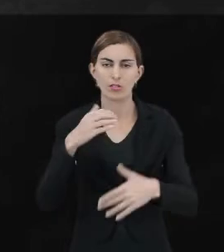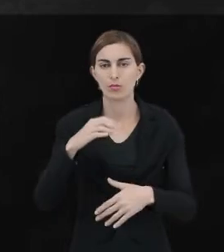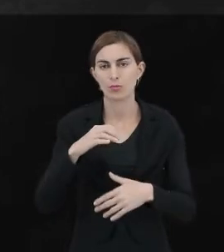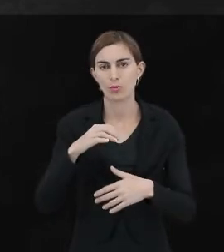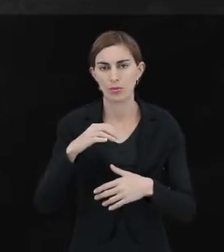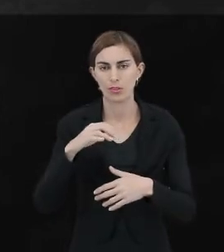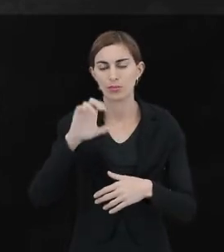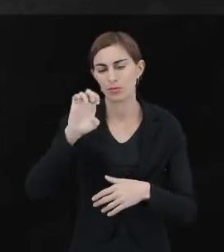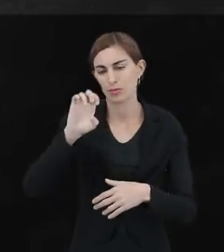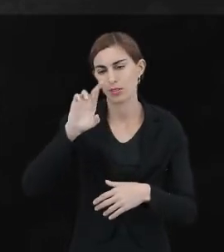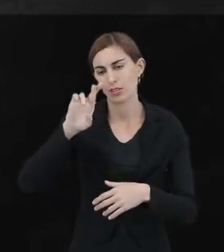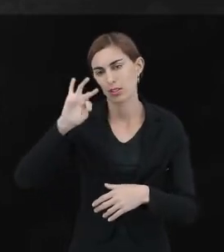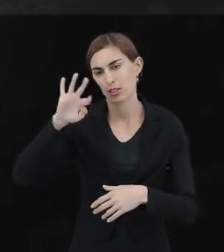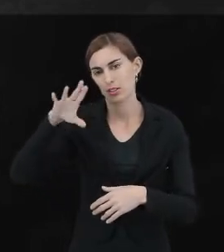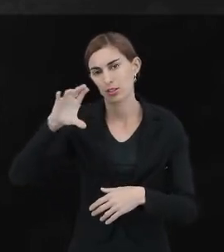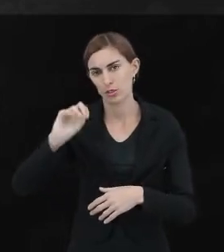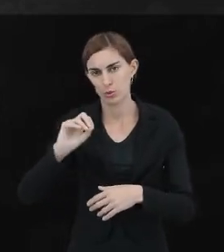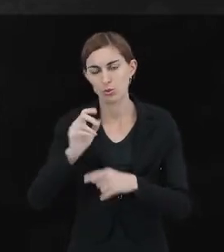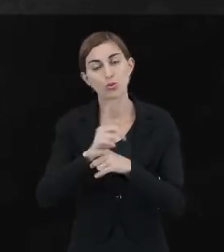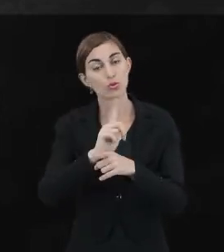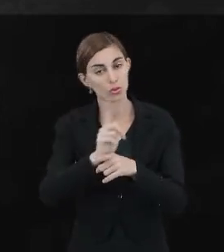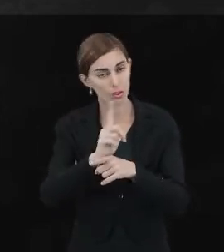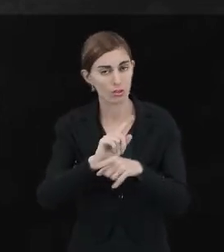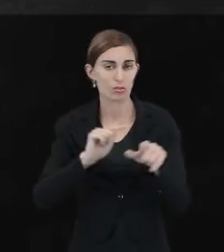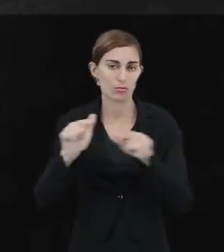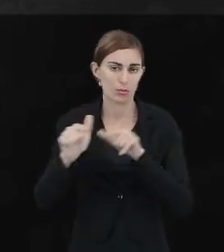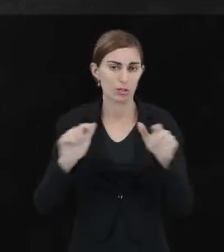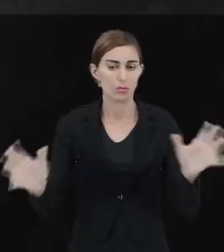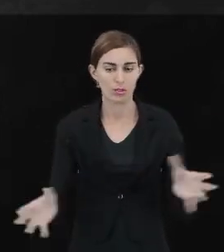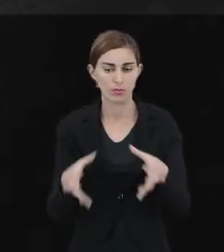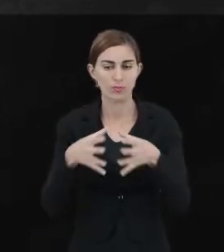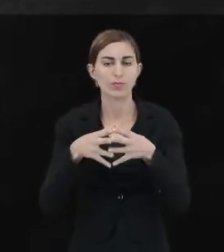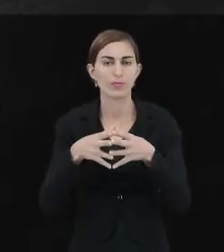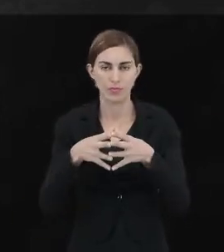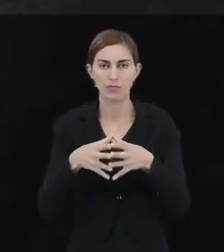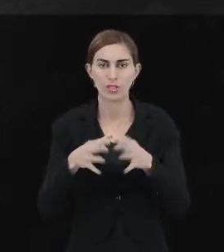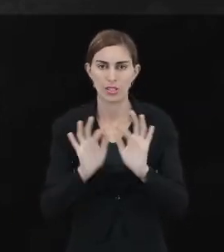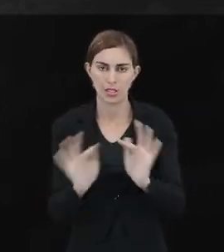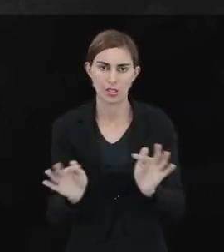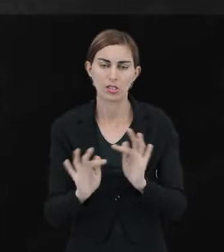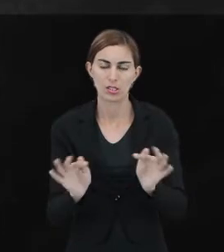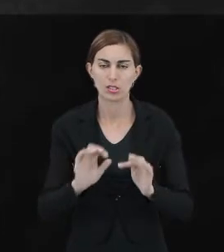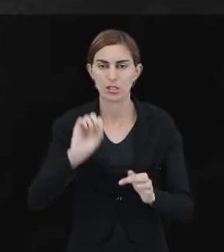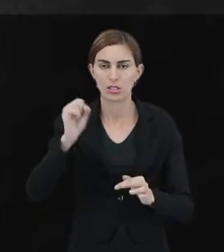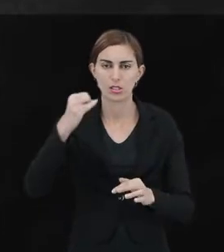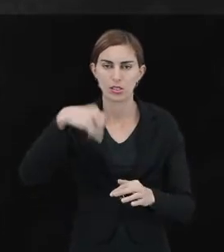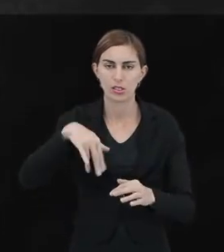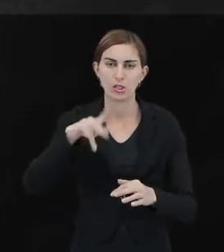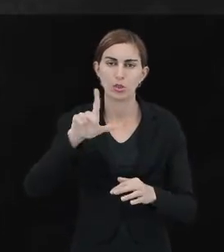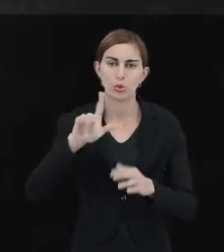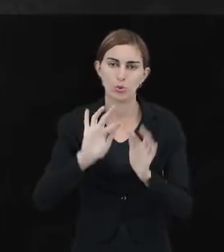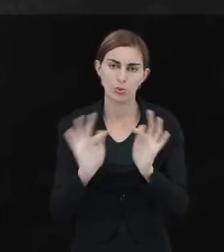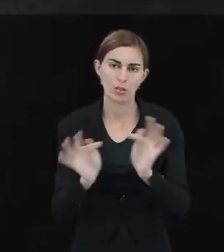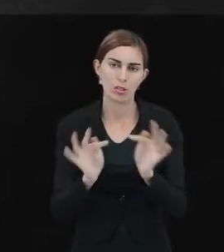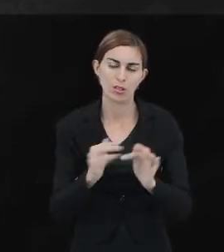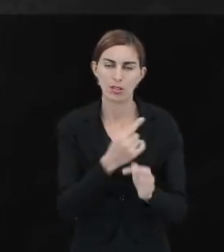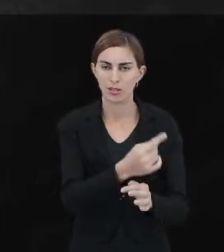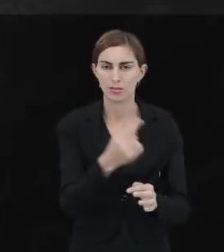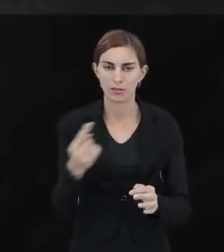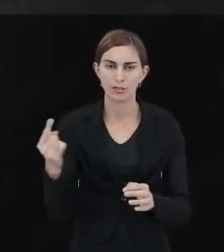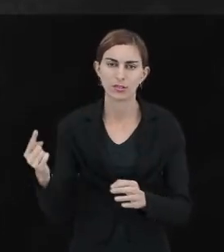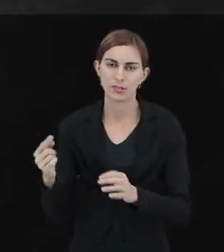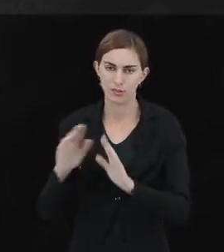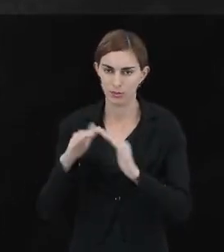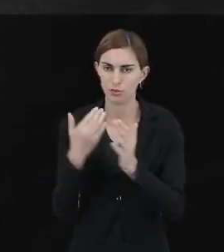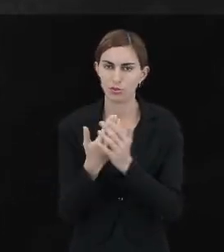espírito crítico do aluno. Isso se faz com uma gestão do trabalho coletivo, de forma singular em cada escola, que se vê